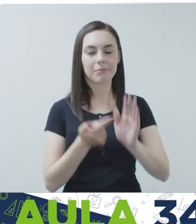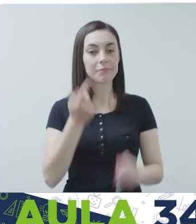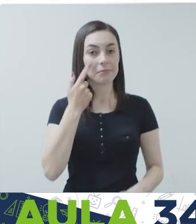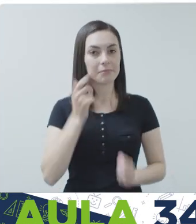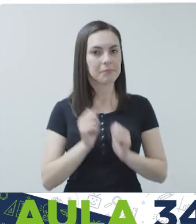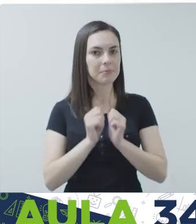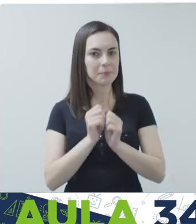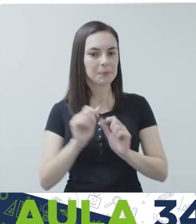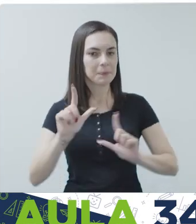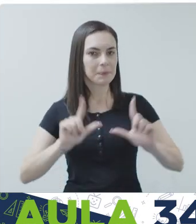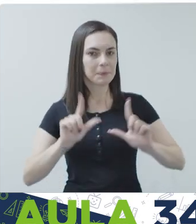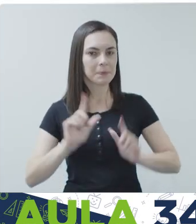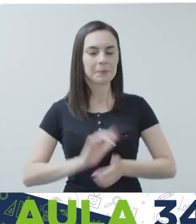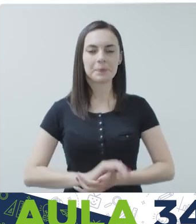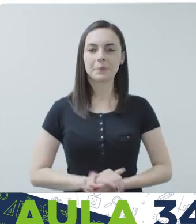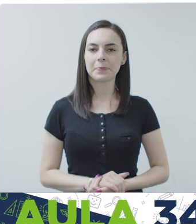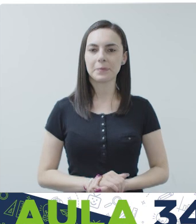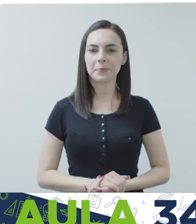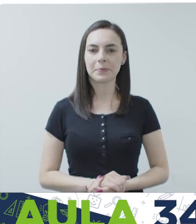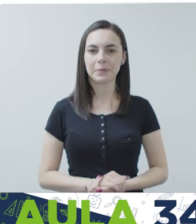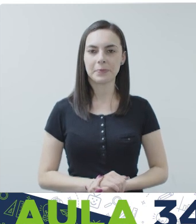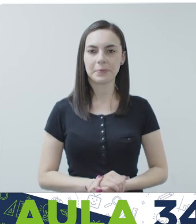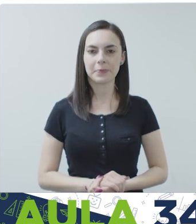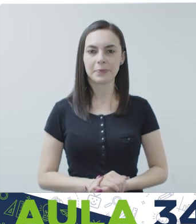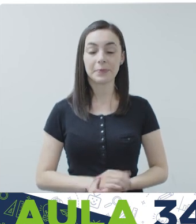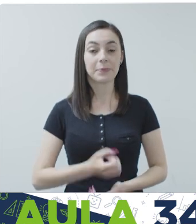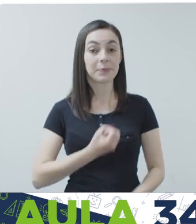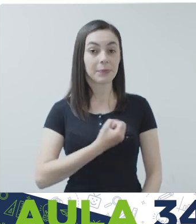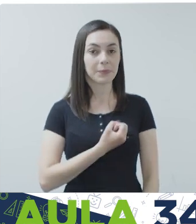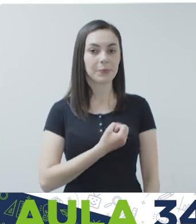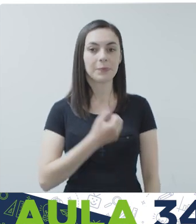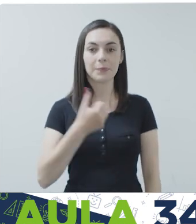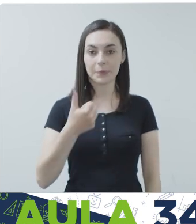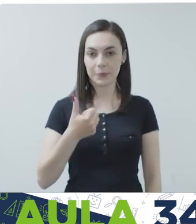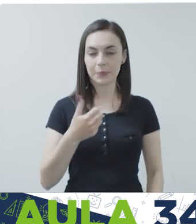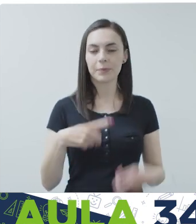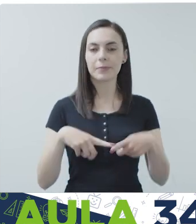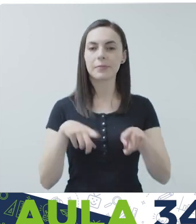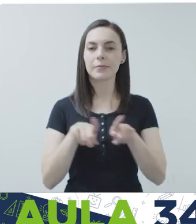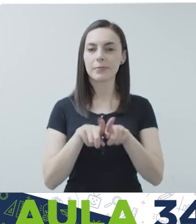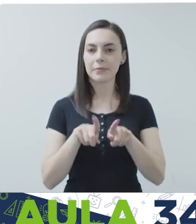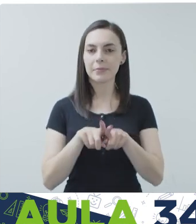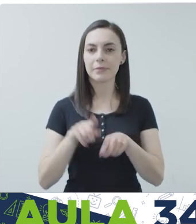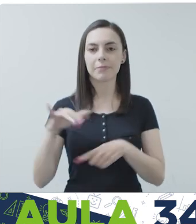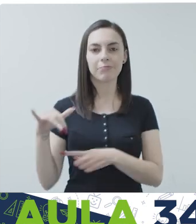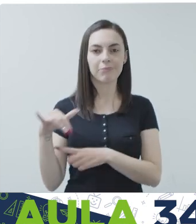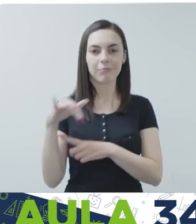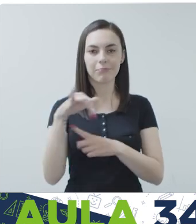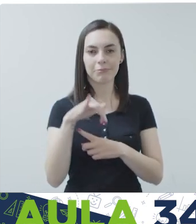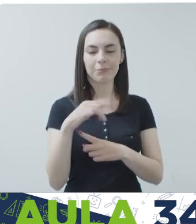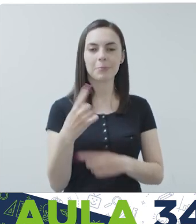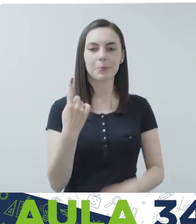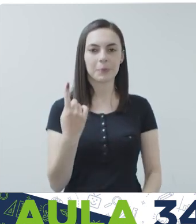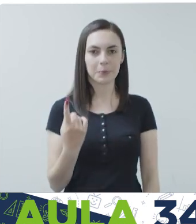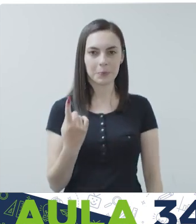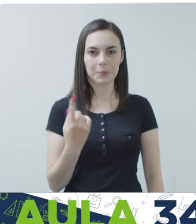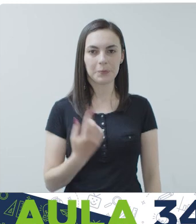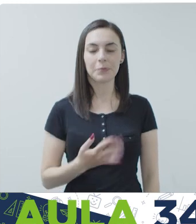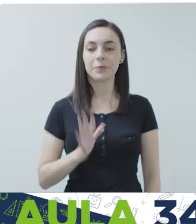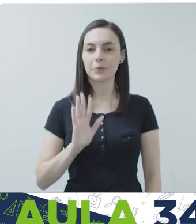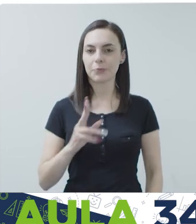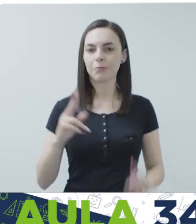tela? Número 1 e a cartinha que tem um avião. Então fizemos